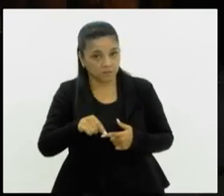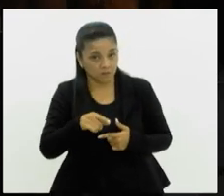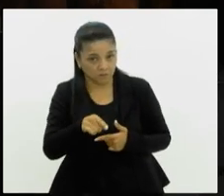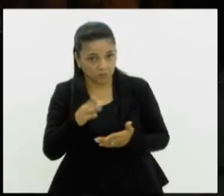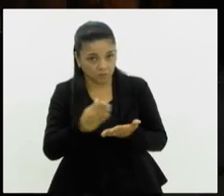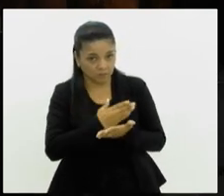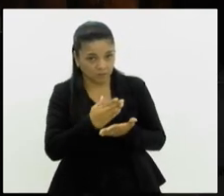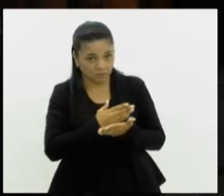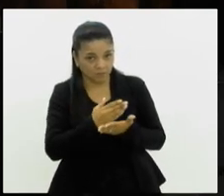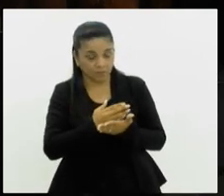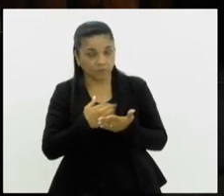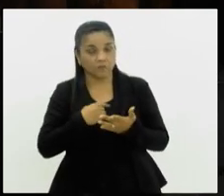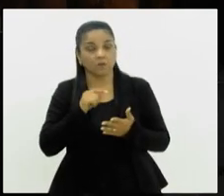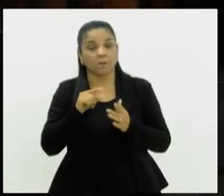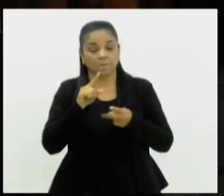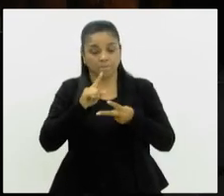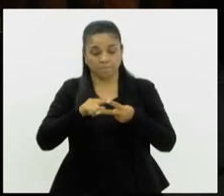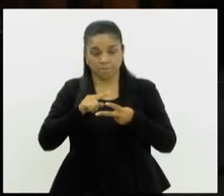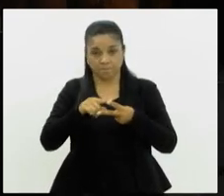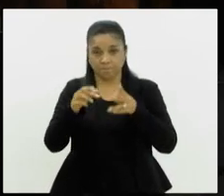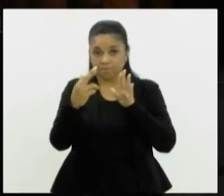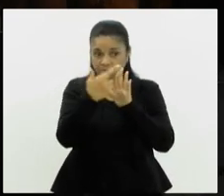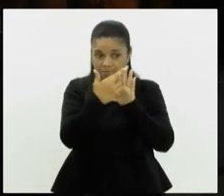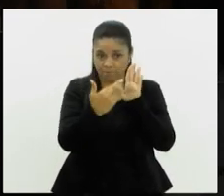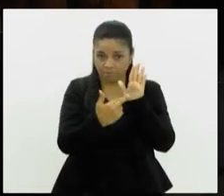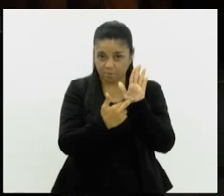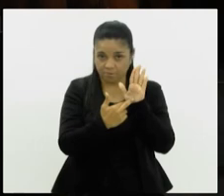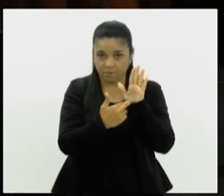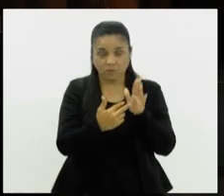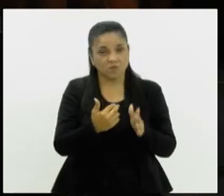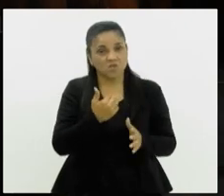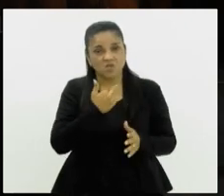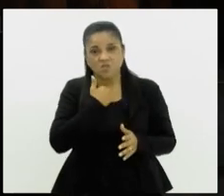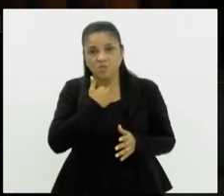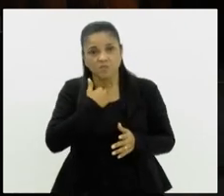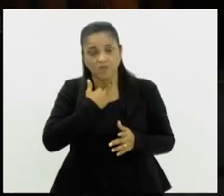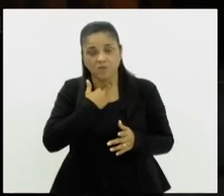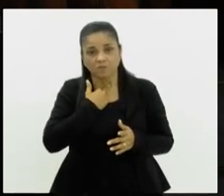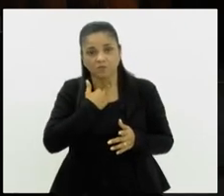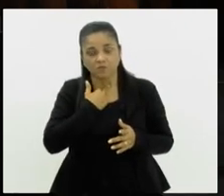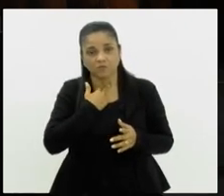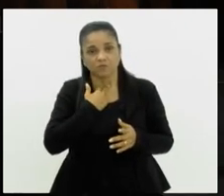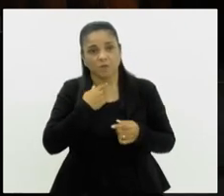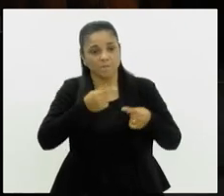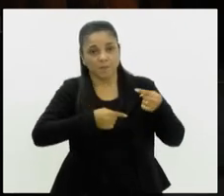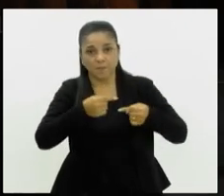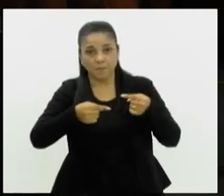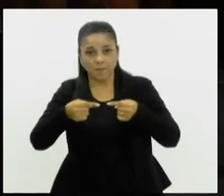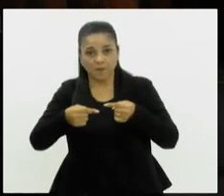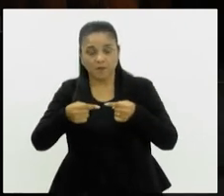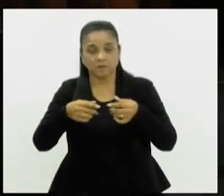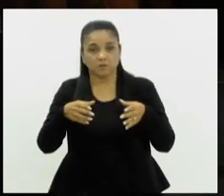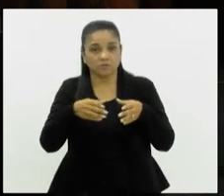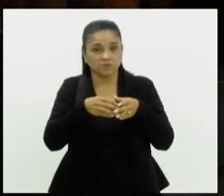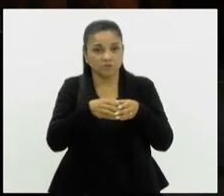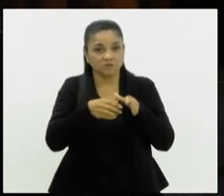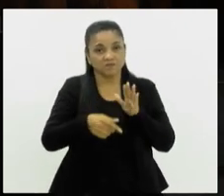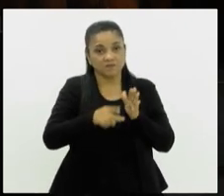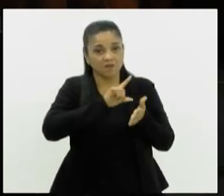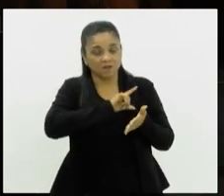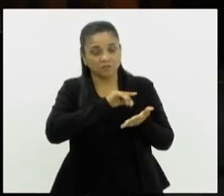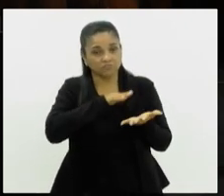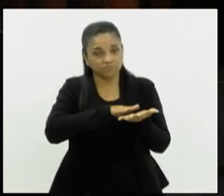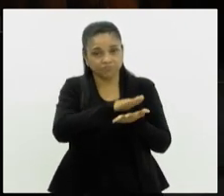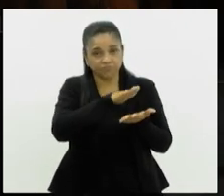é que, regimentalmente, a gente não pode deliberar sobre temas nas comissões sem que haja publicação prévia no Diário